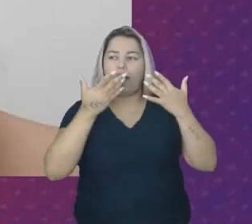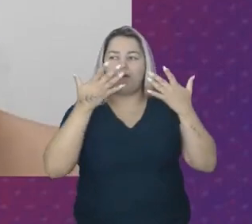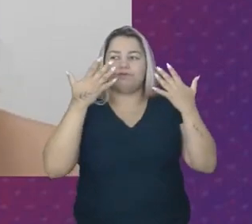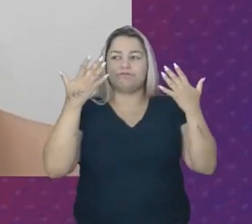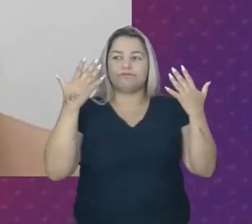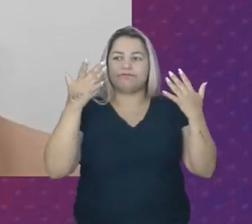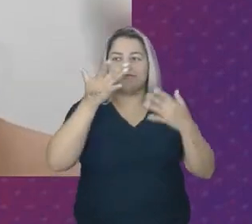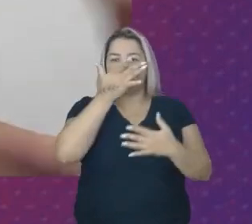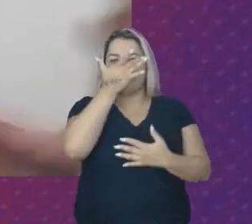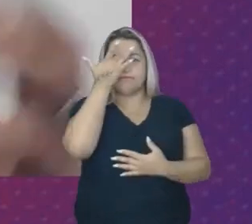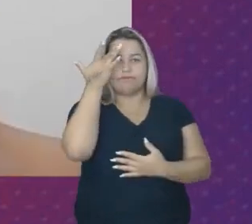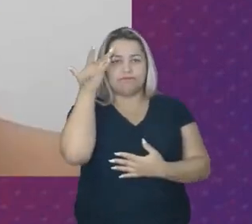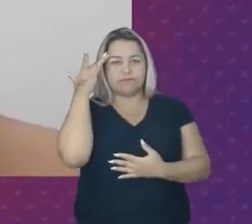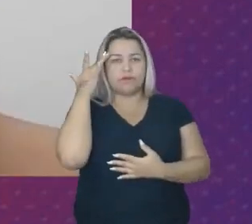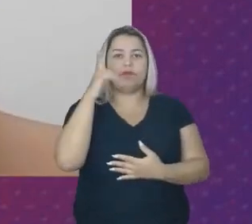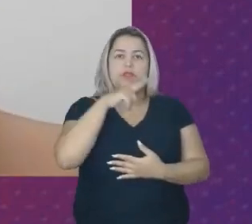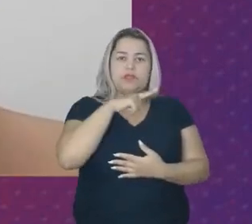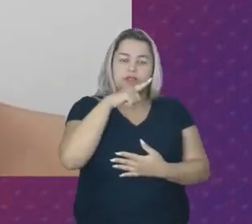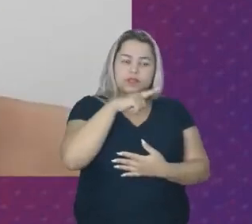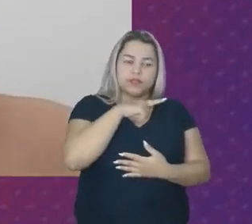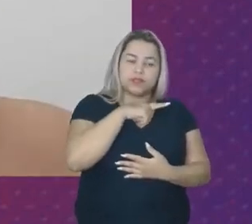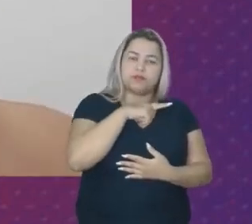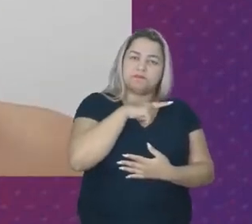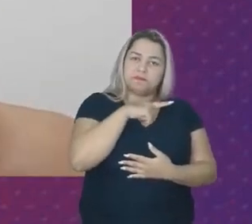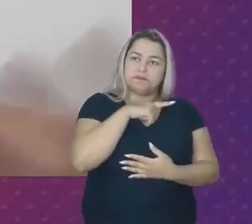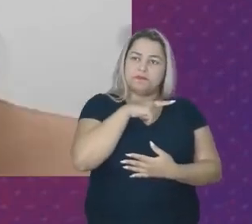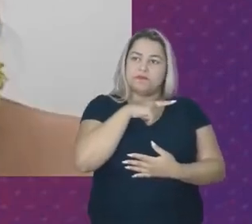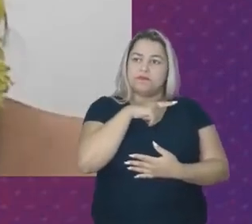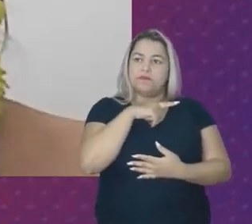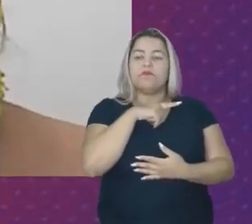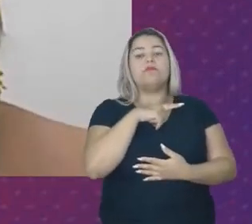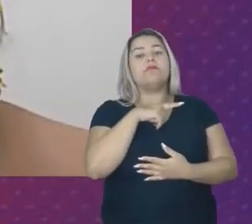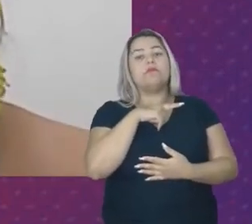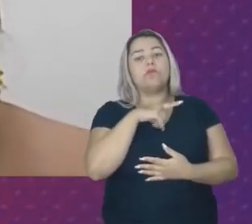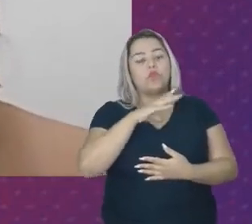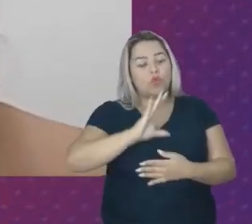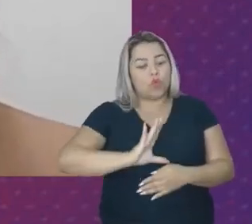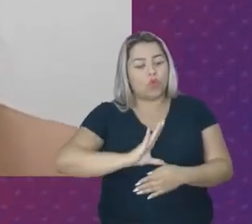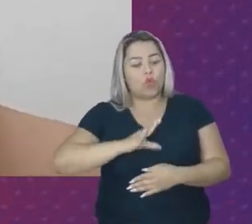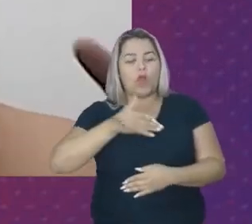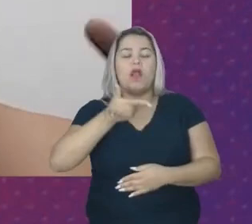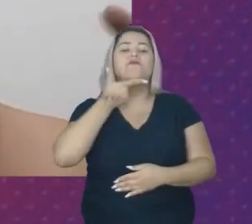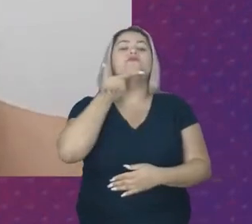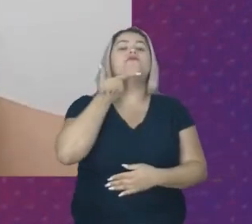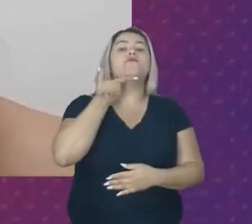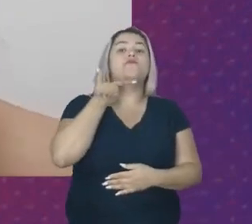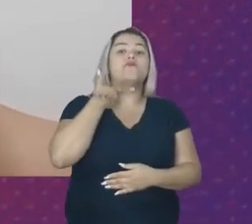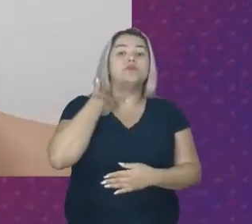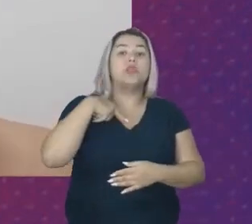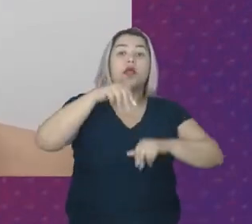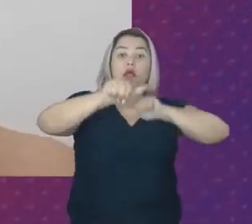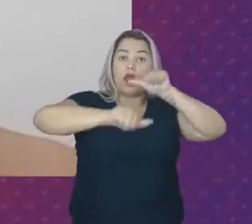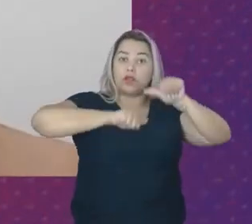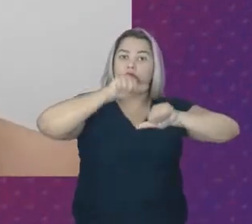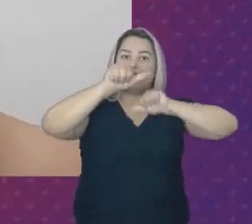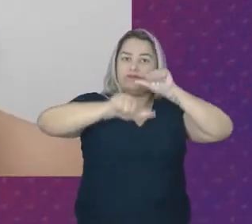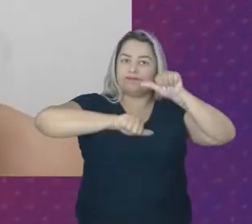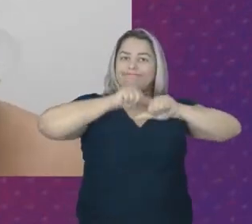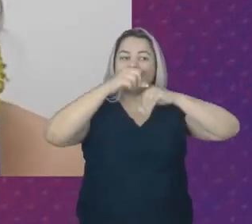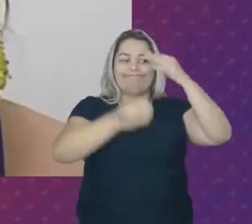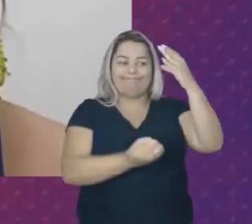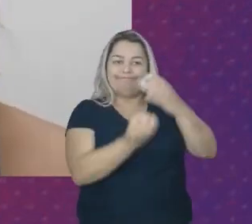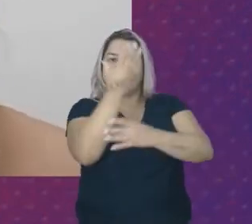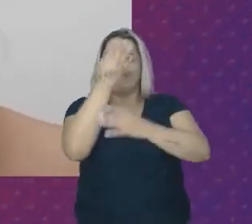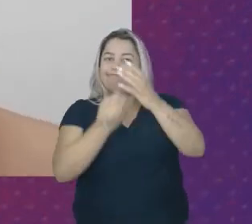São pessoas que têm na sua característica coragem, a vontade de inovar, de criar